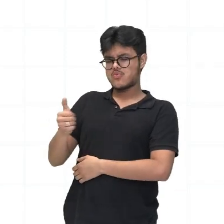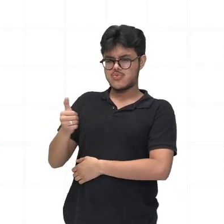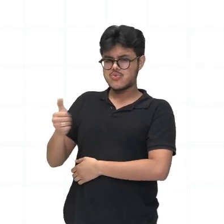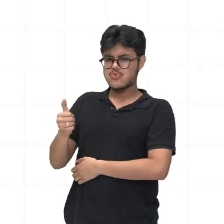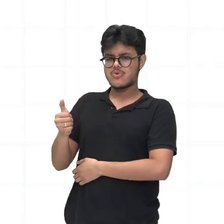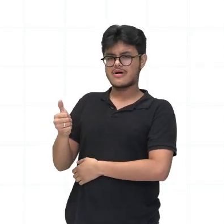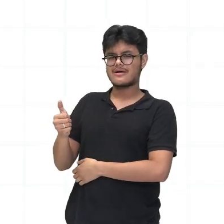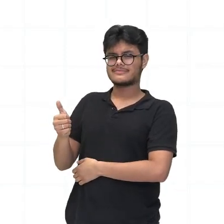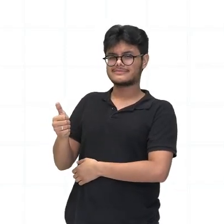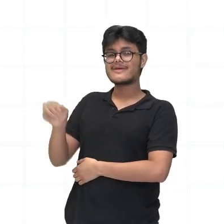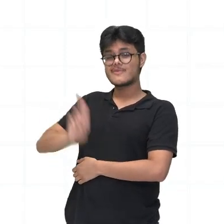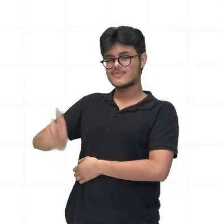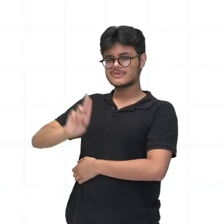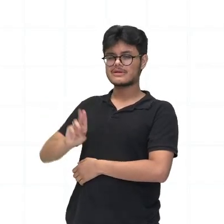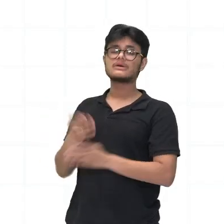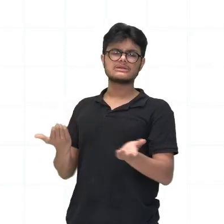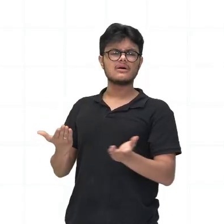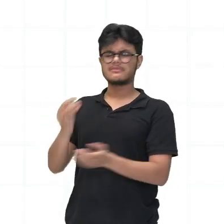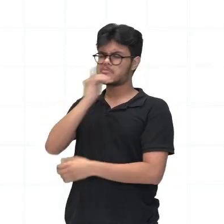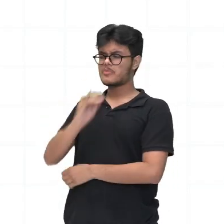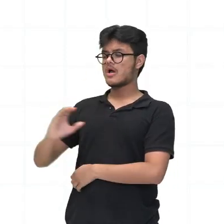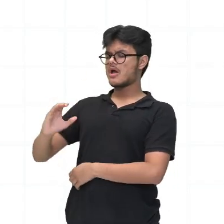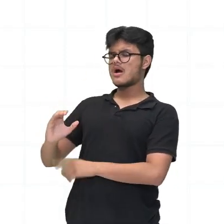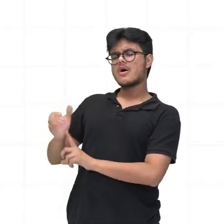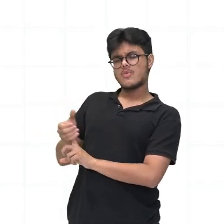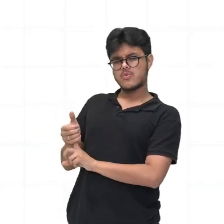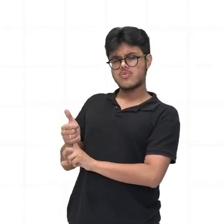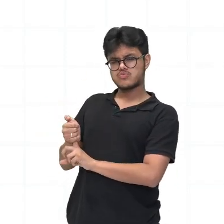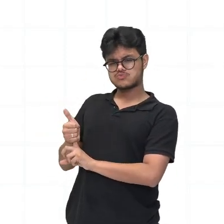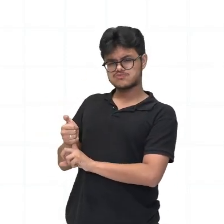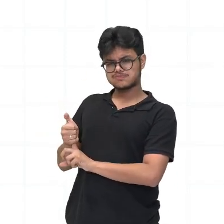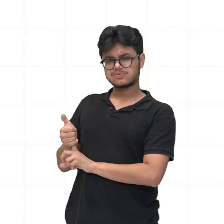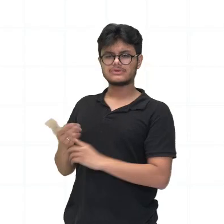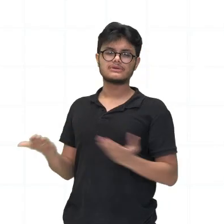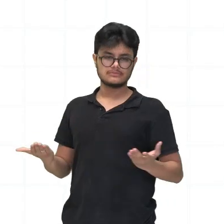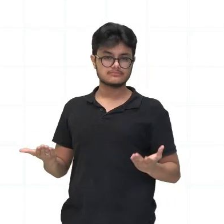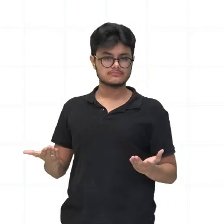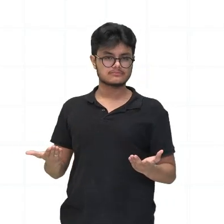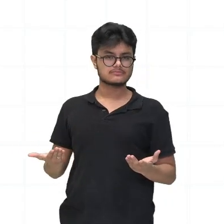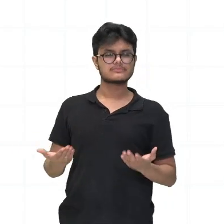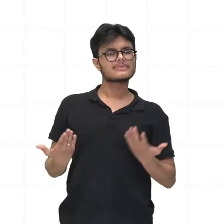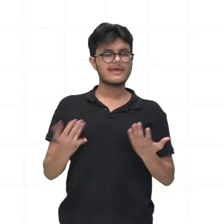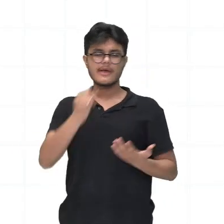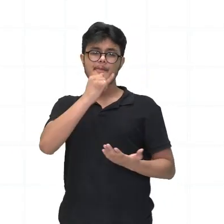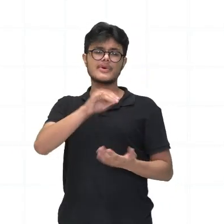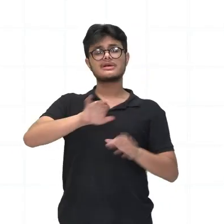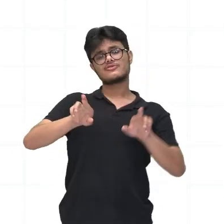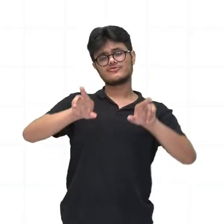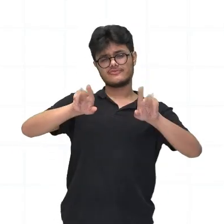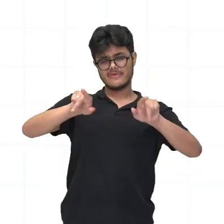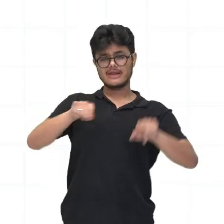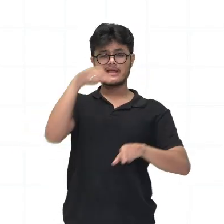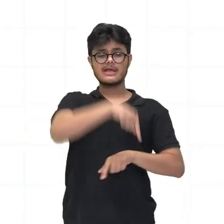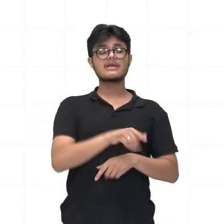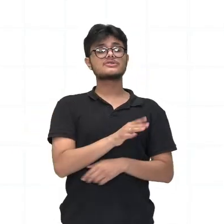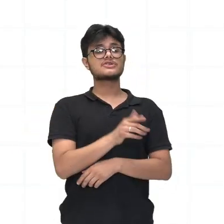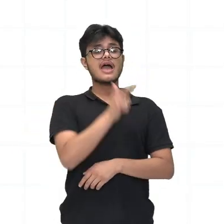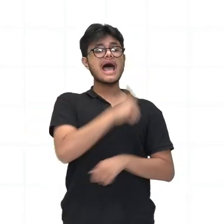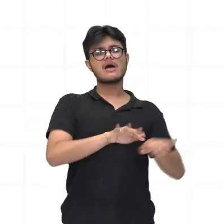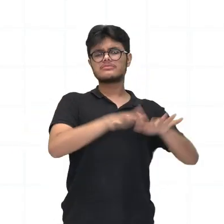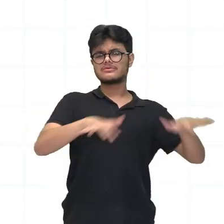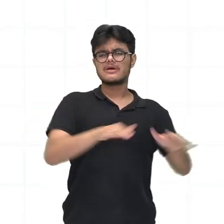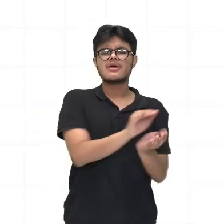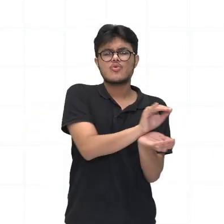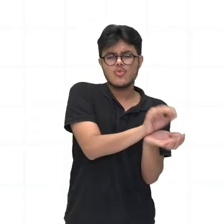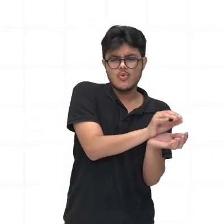Ora, a concha é esse, né, ser que habita nas águas, né, crustáceo, que tem aí várias